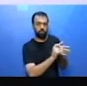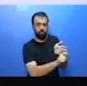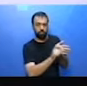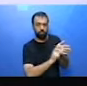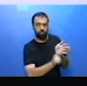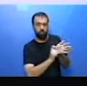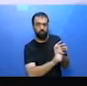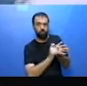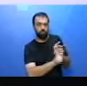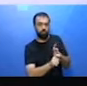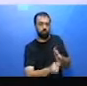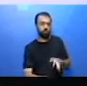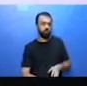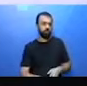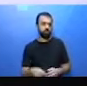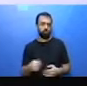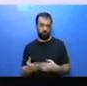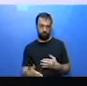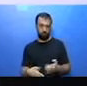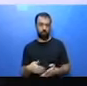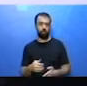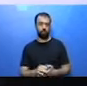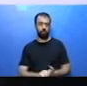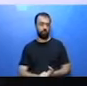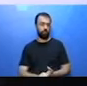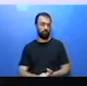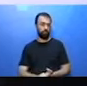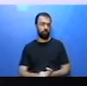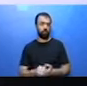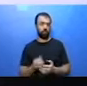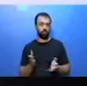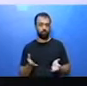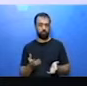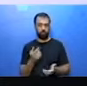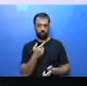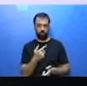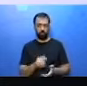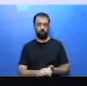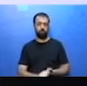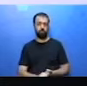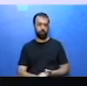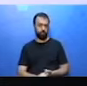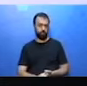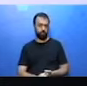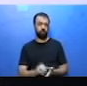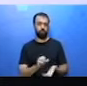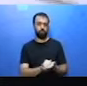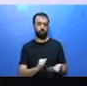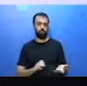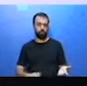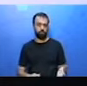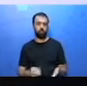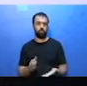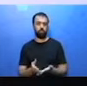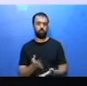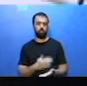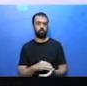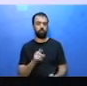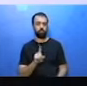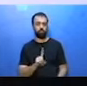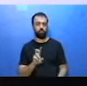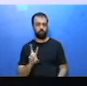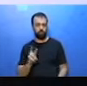certo vamos para o próximo aqui é uma outra atividade proposta na página